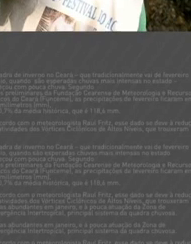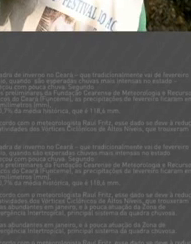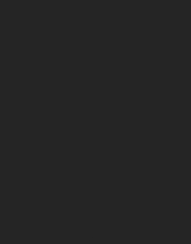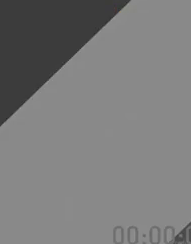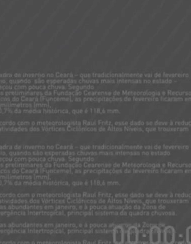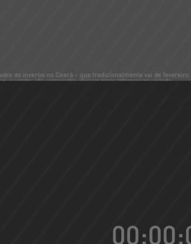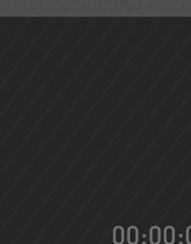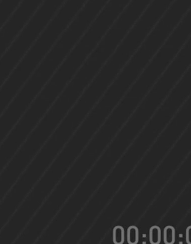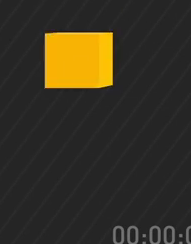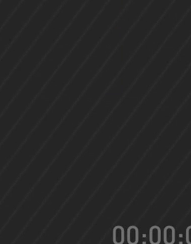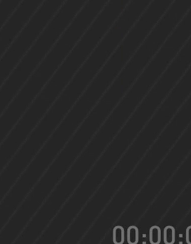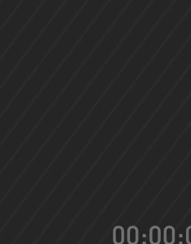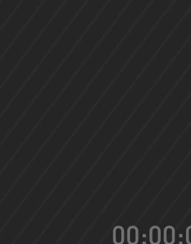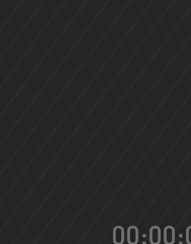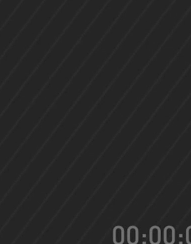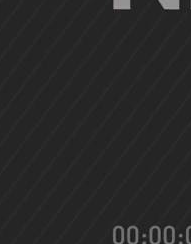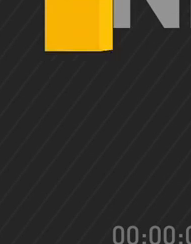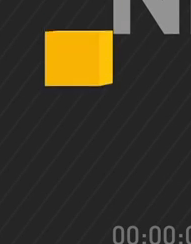ae